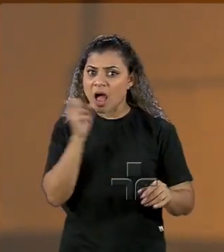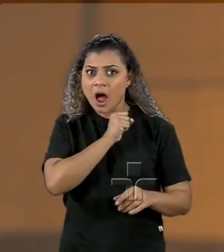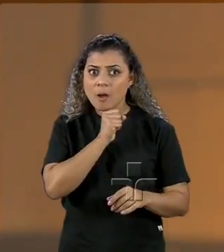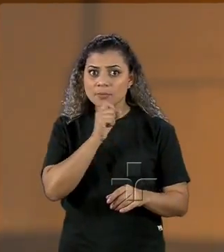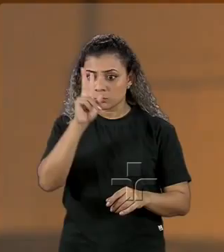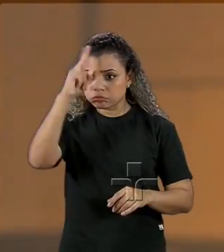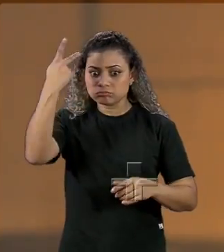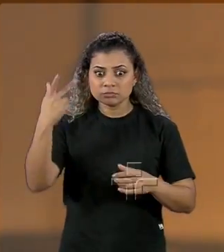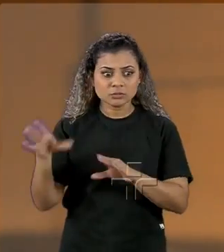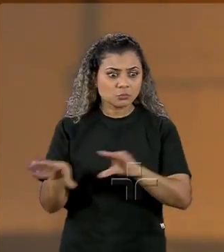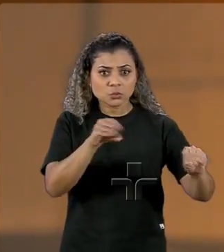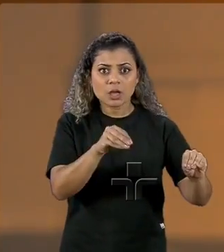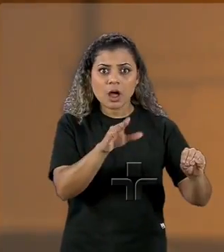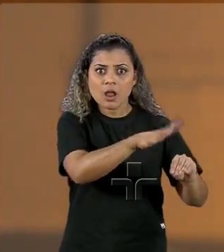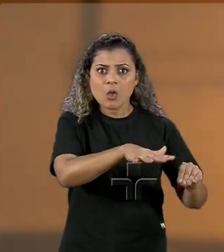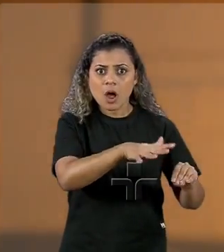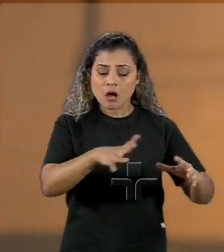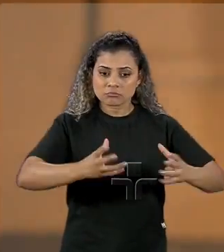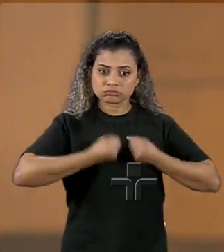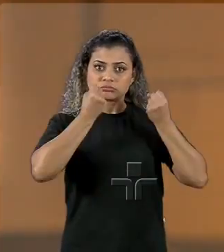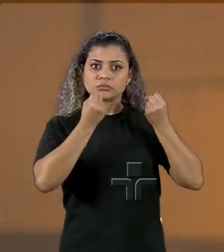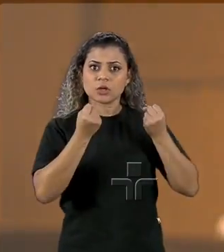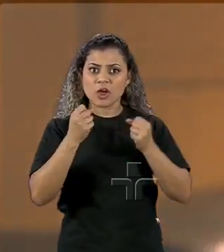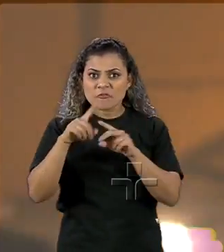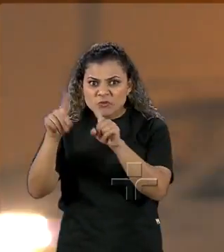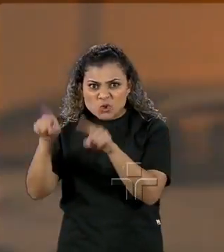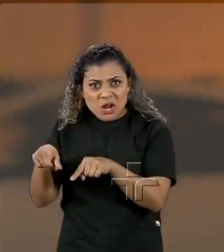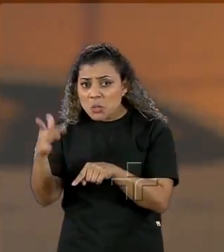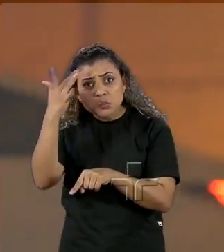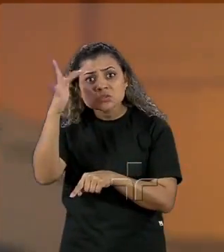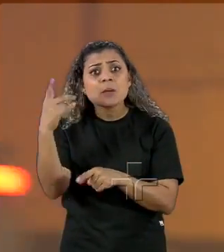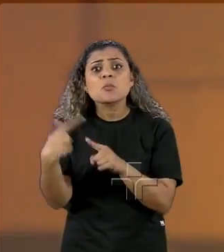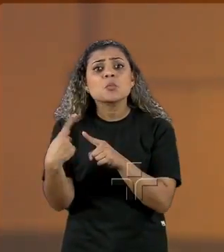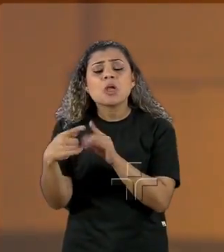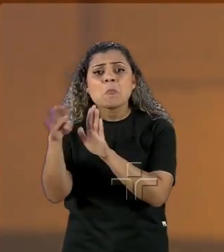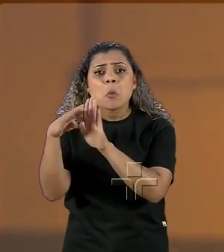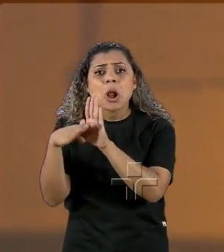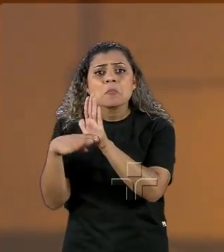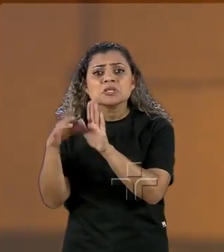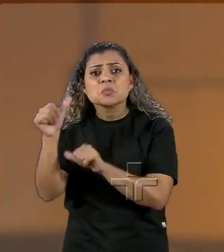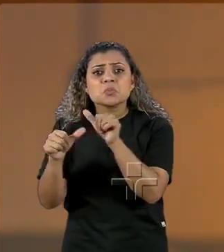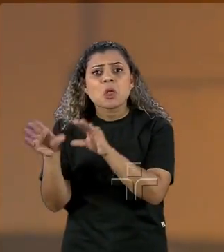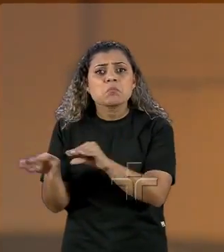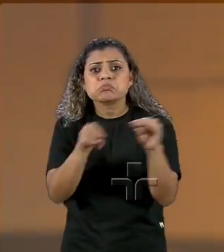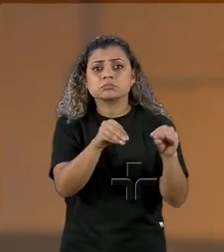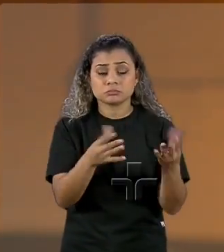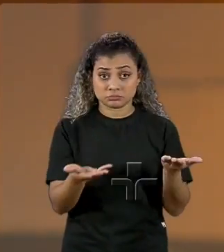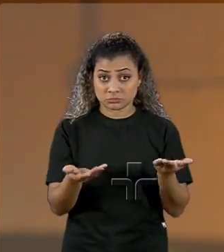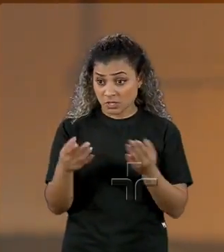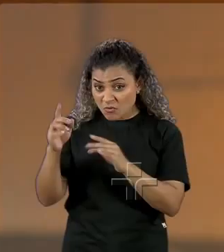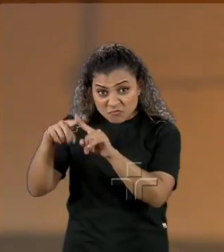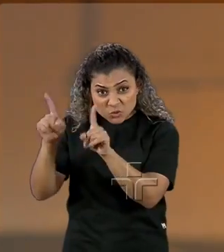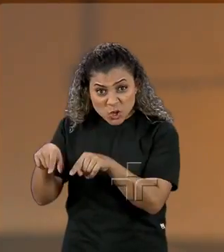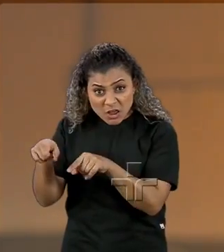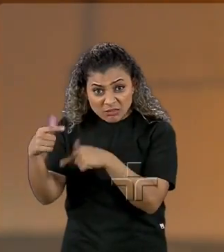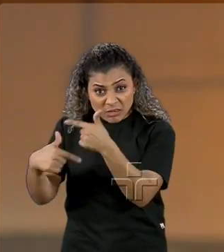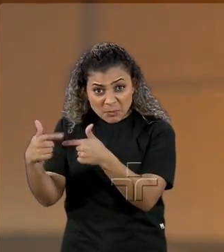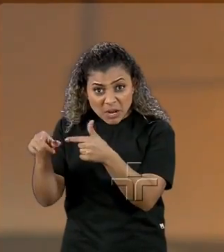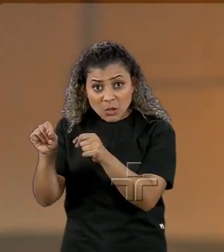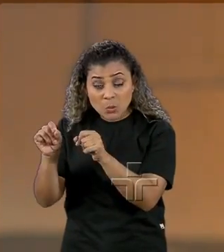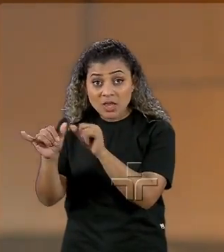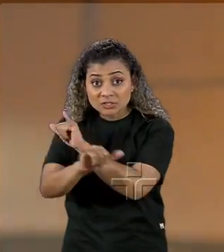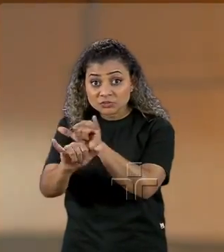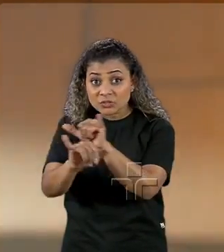da Powerhouse de surpresa. Os funcionários não sabem dizer ao certo a programação da casa. Segundo eles, a agenda oficial será